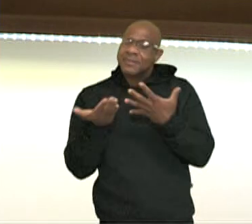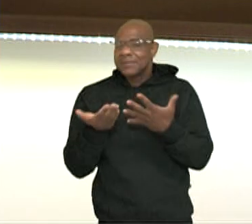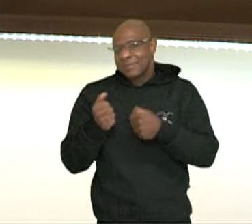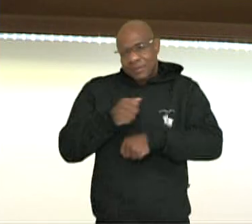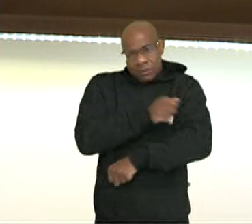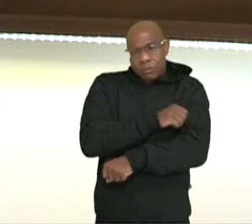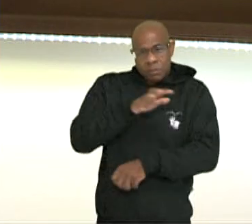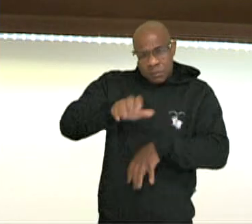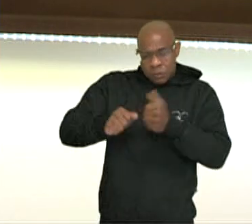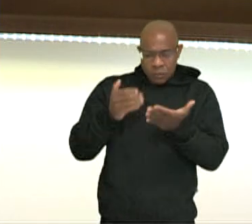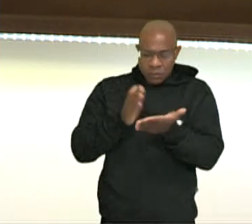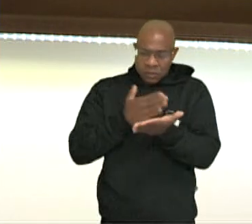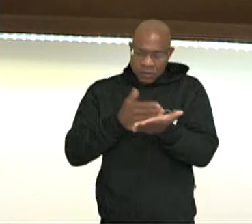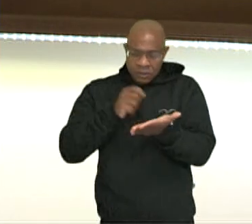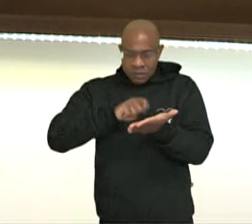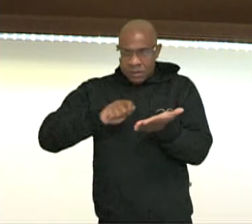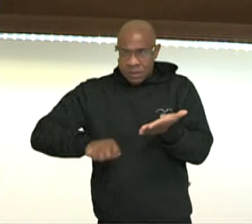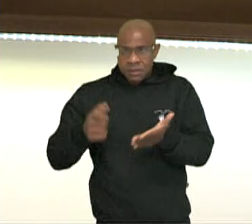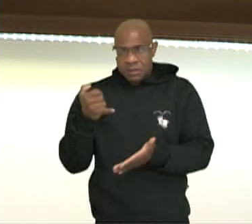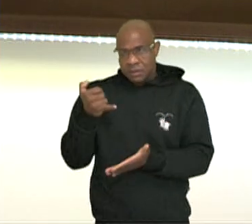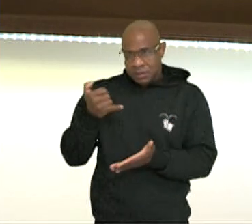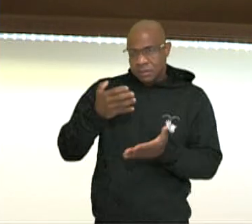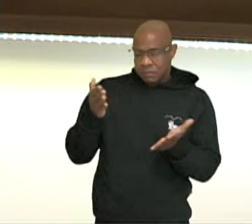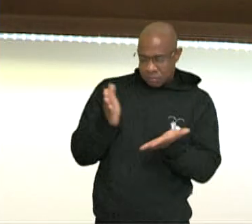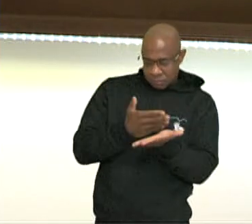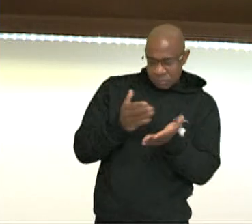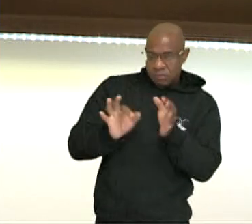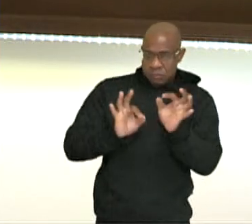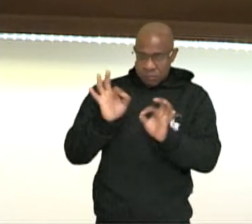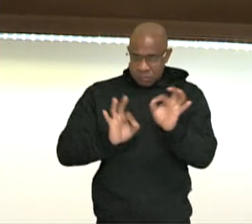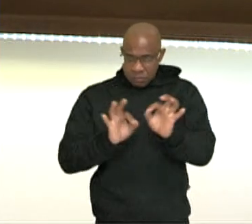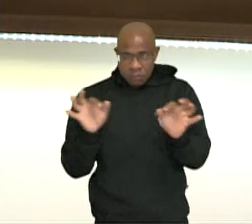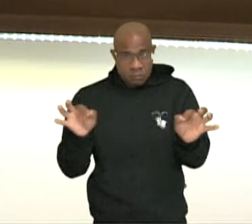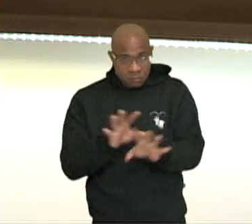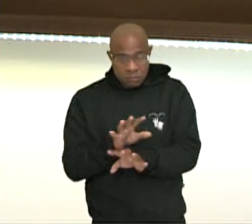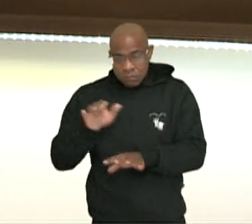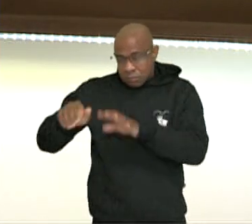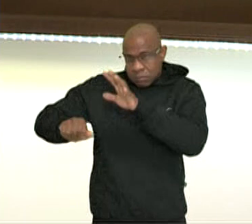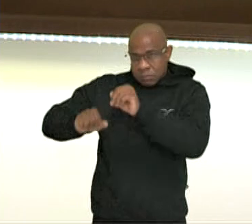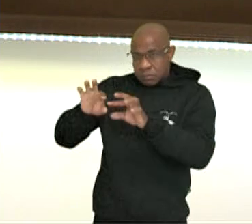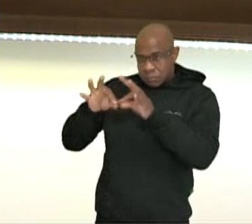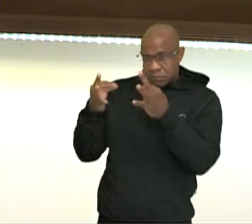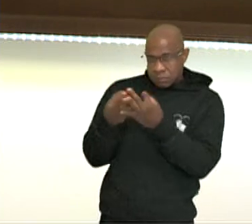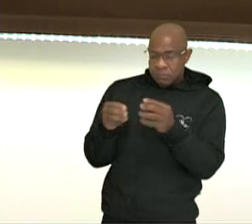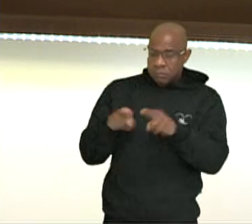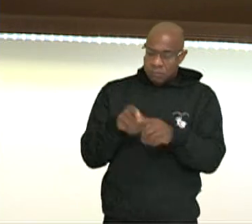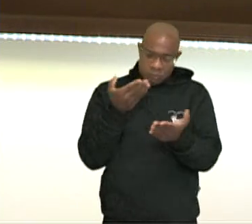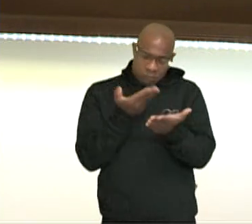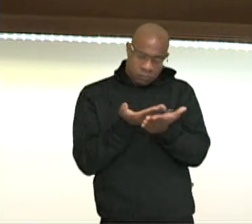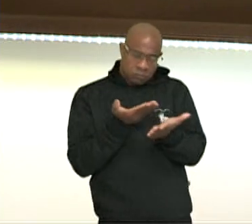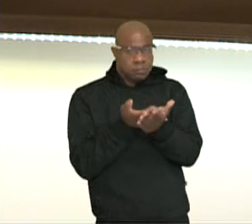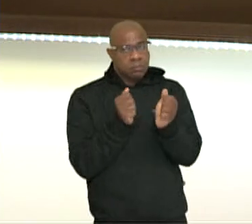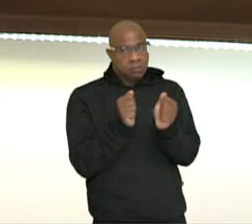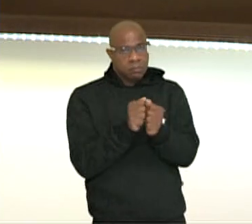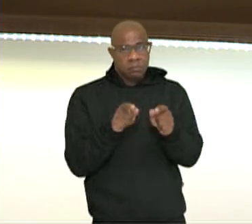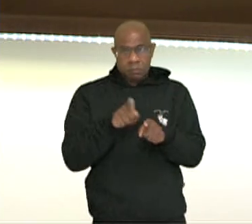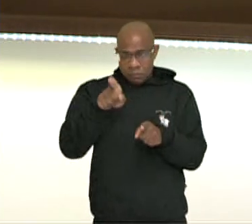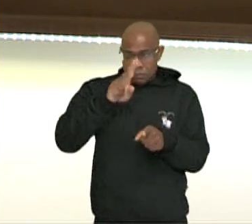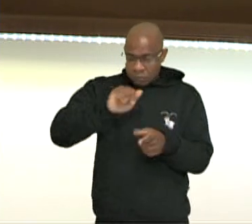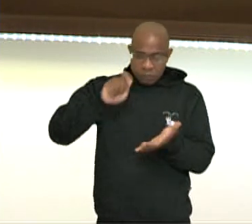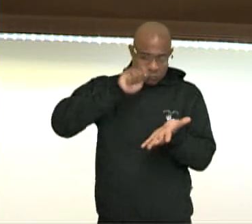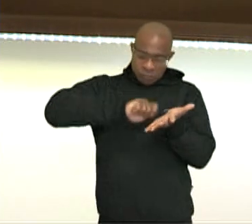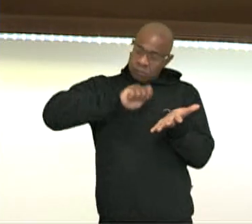caderno, arrastou o sofá aí, isso mesmo, pega o teu caderno, chama todo mundo e você vai com certeza fazer